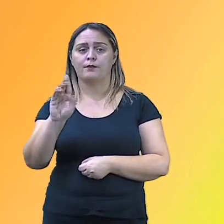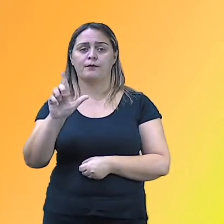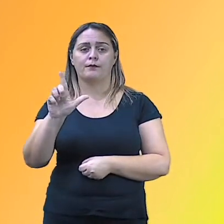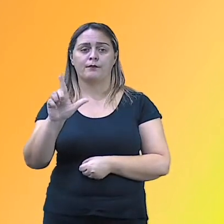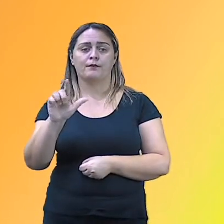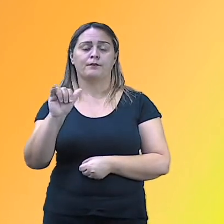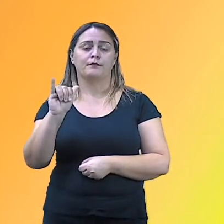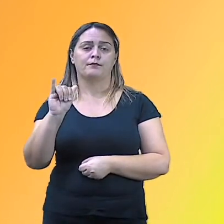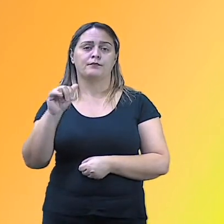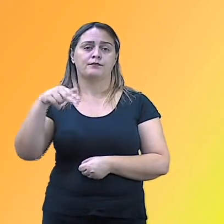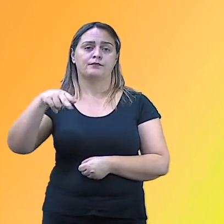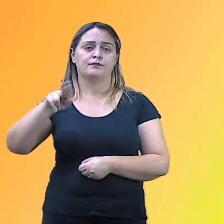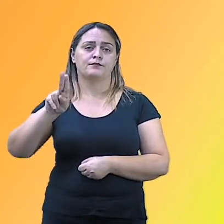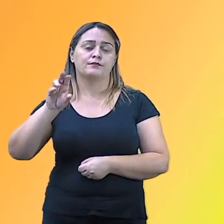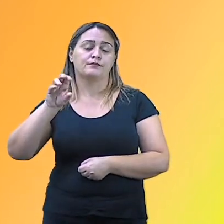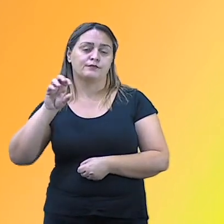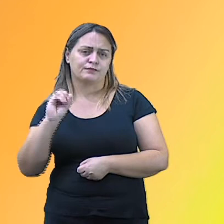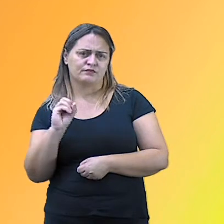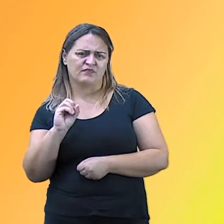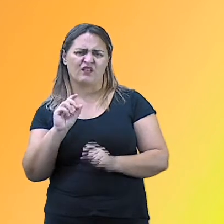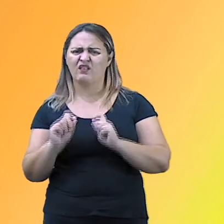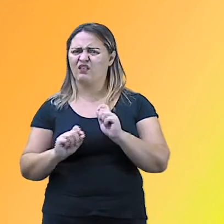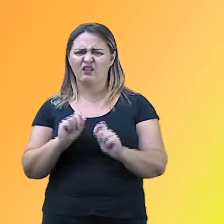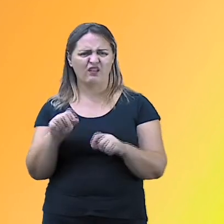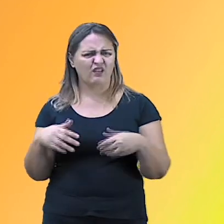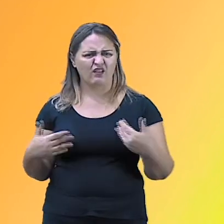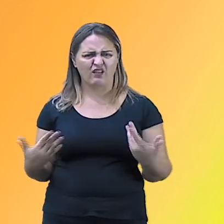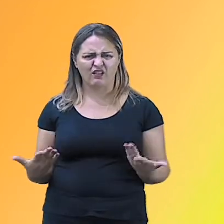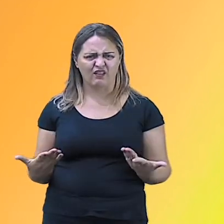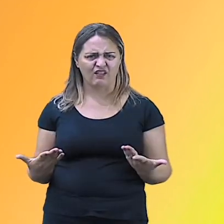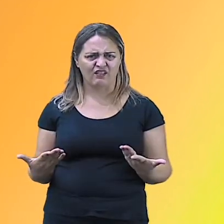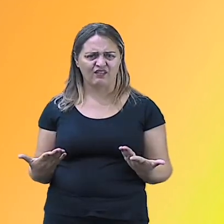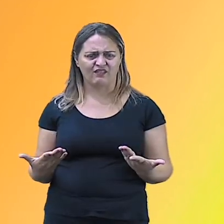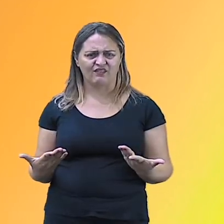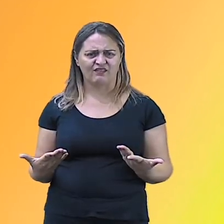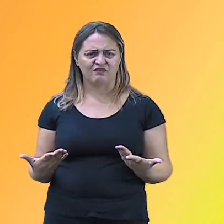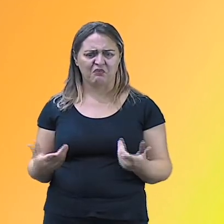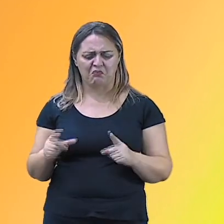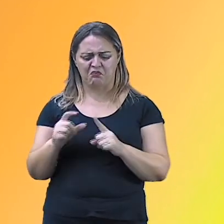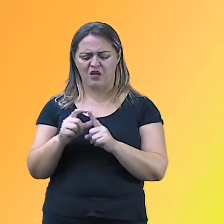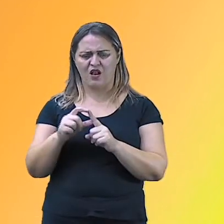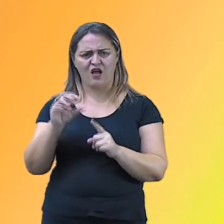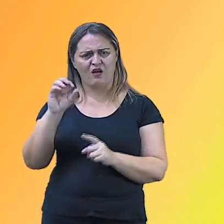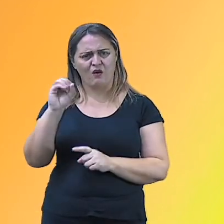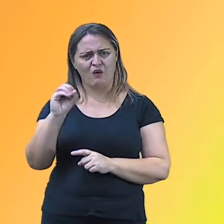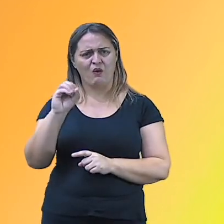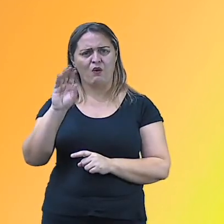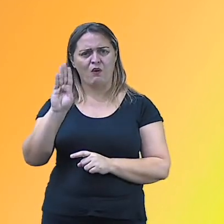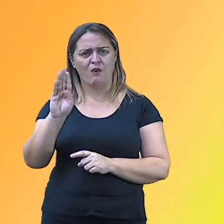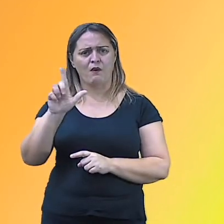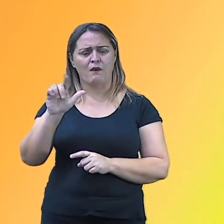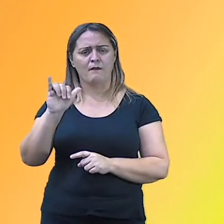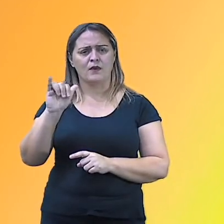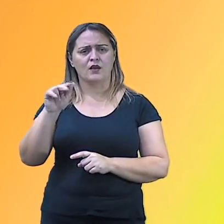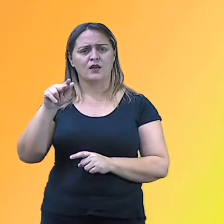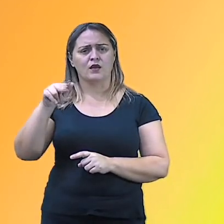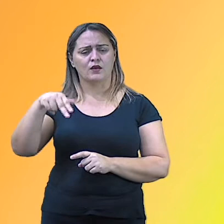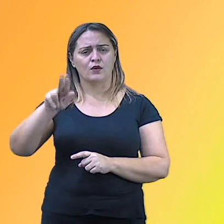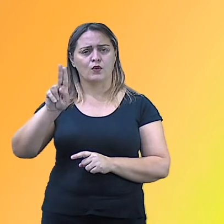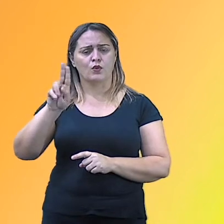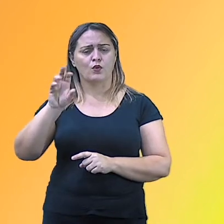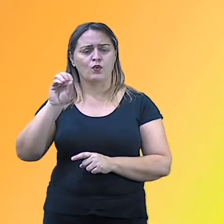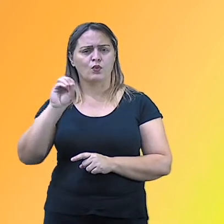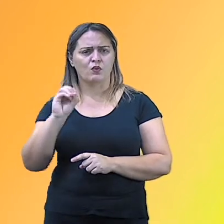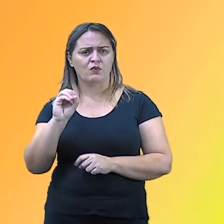pronome oblíquo, professora? Imagino que essa pergunta aí, que vocês fizeram agora. Bem,